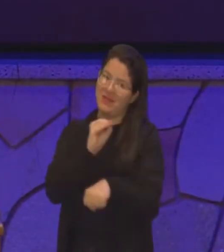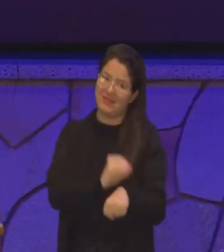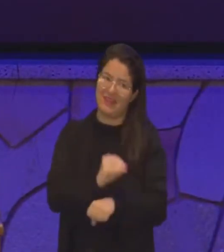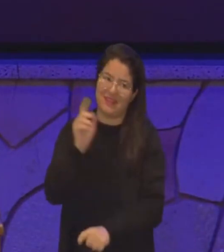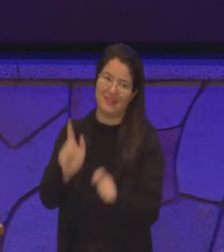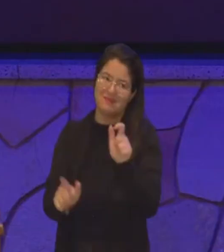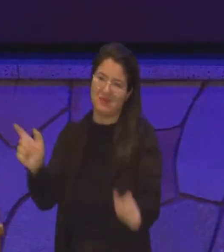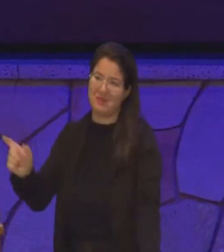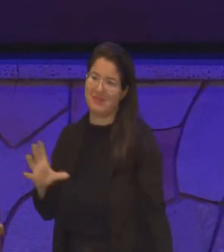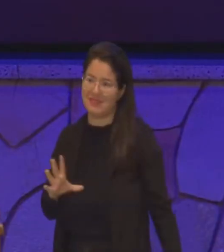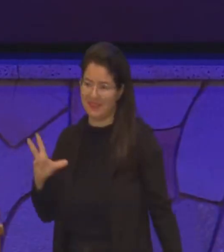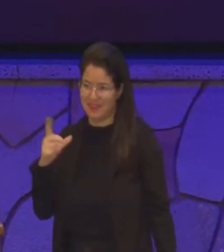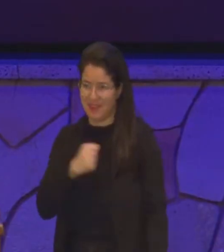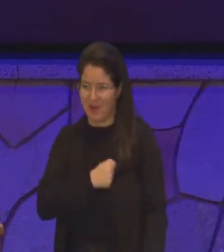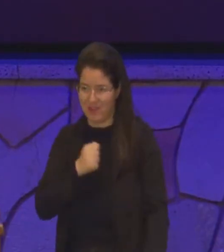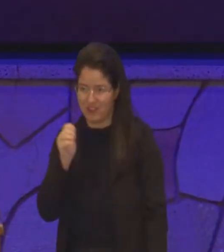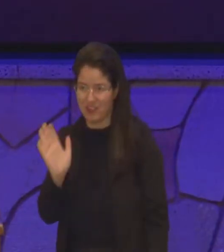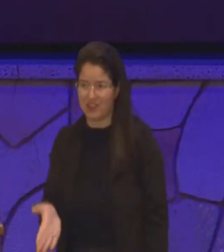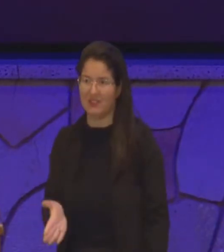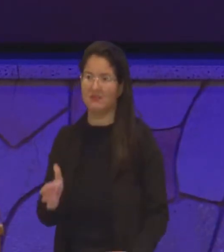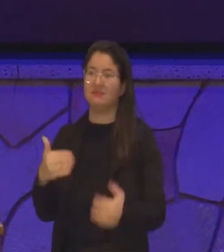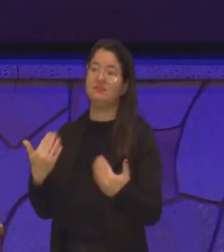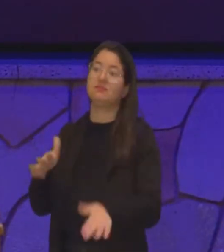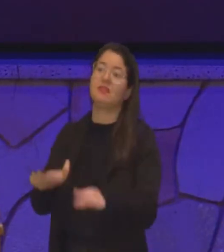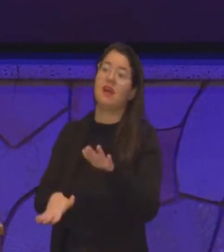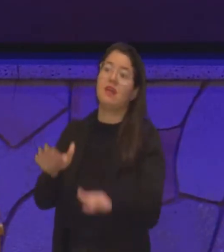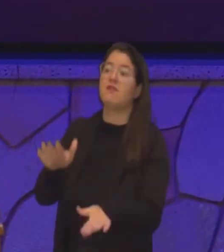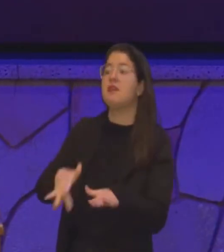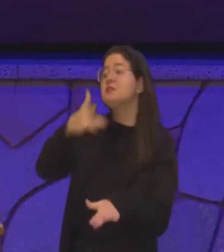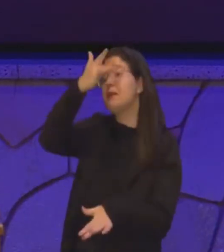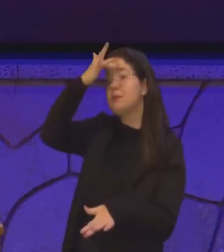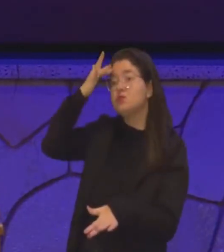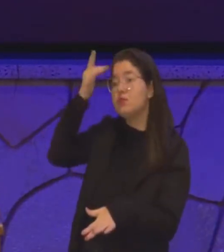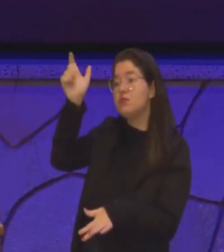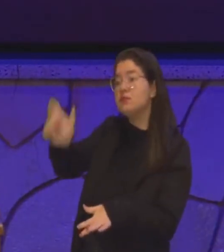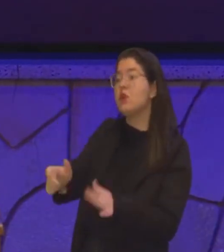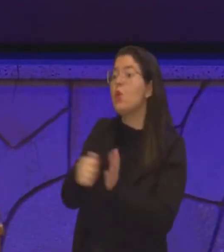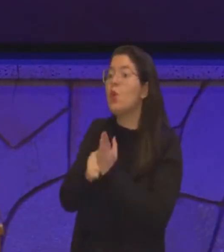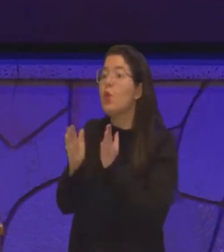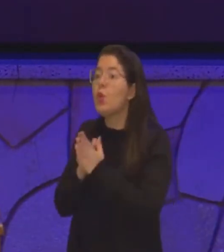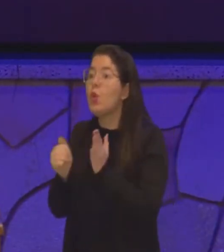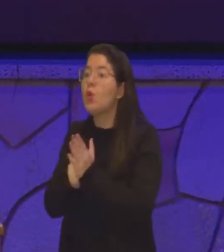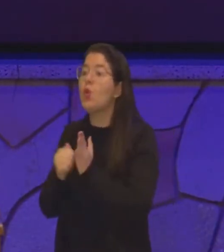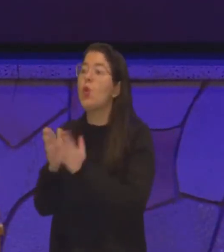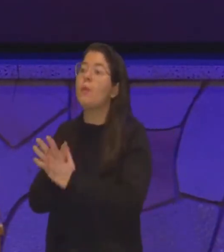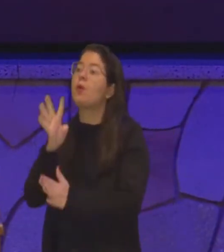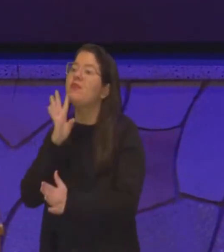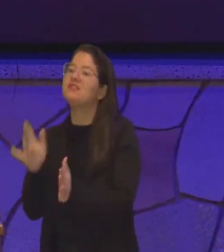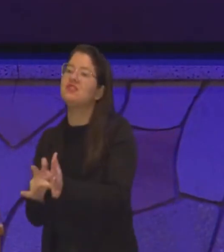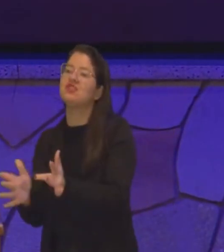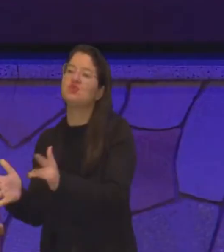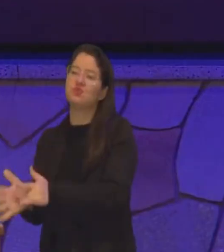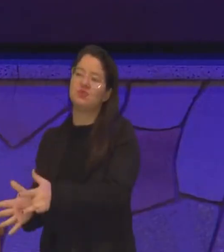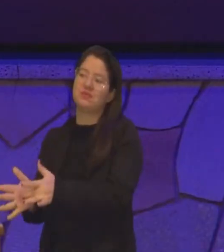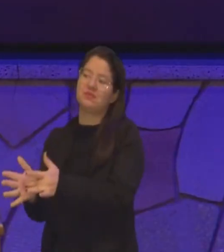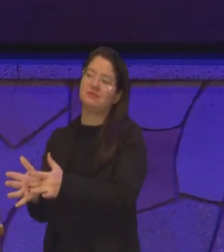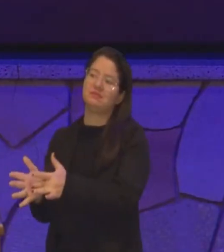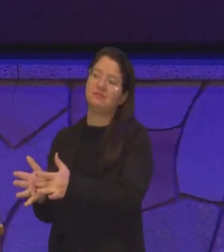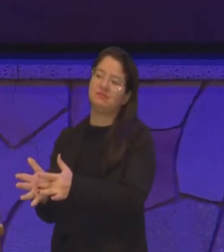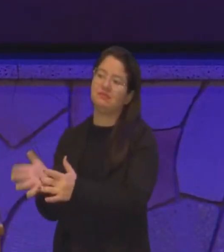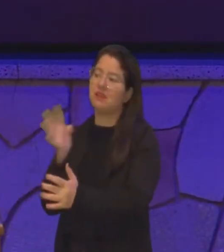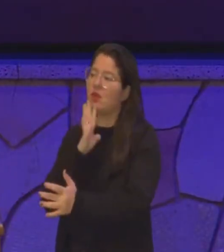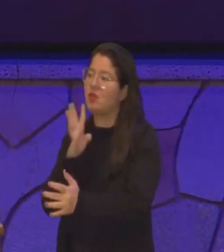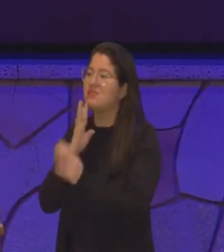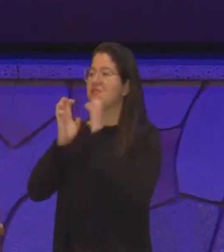sendo salvos. Talvez a pessoa que você tanto tem orado para conhecer ao Senhor, para